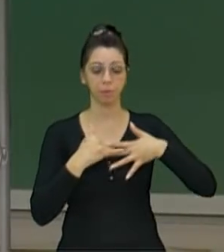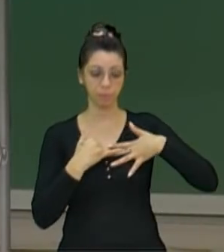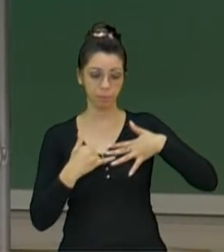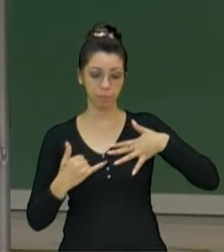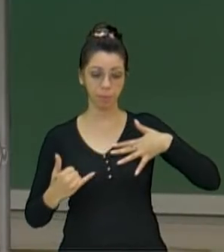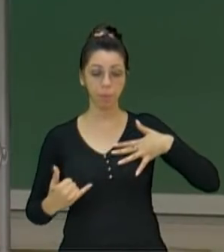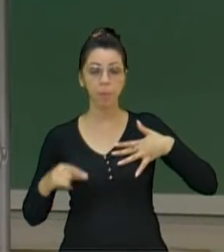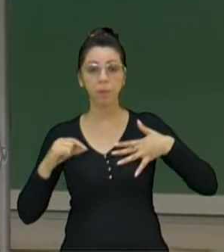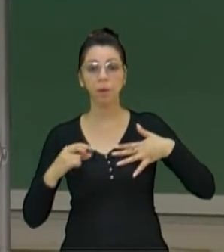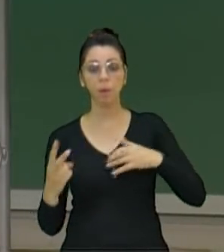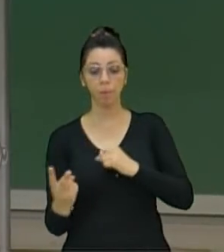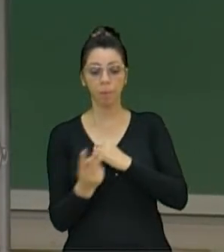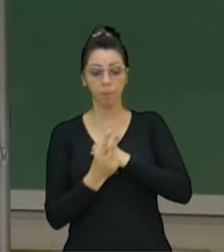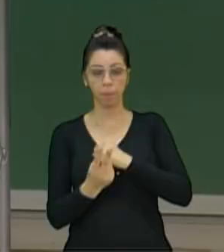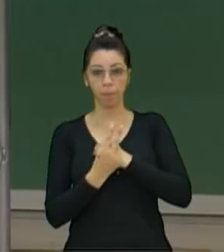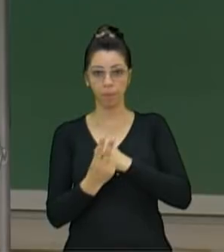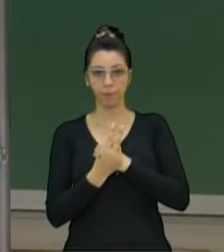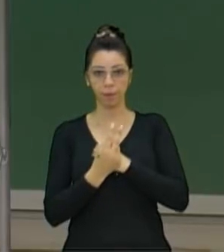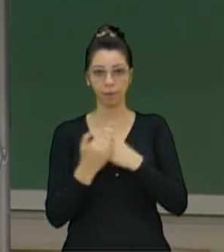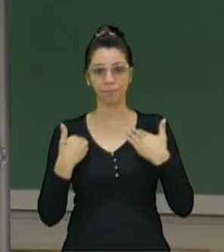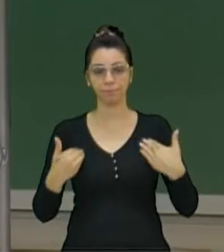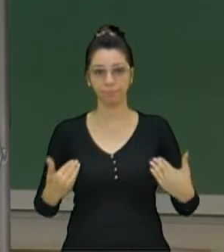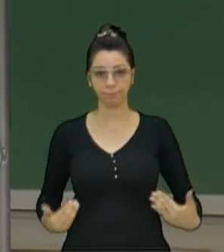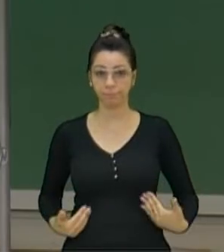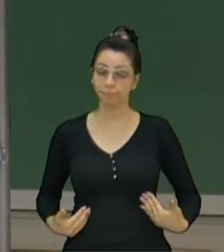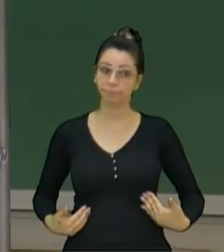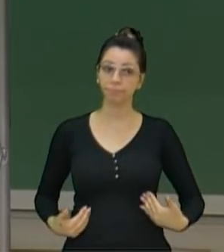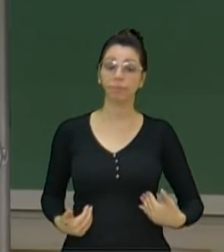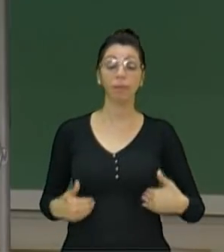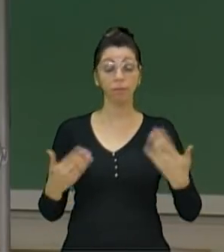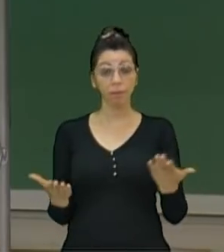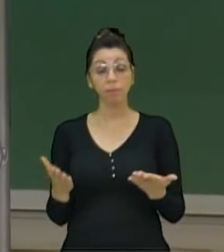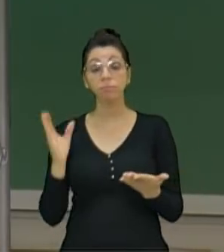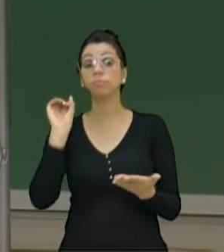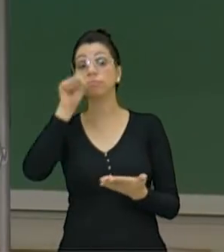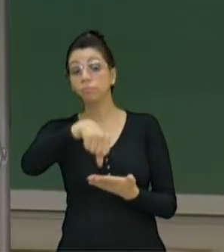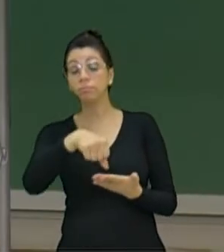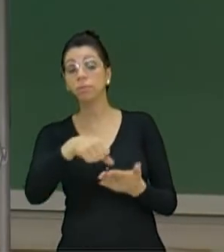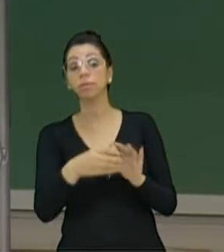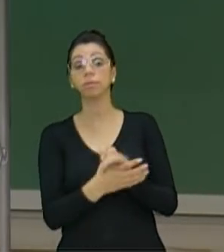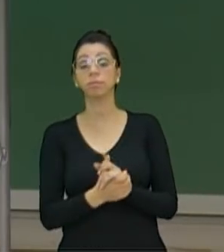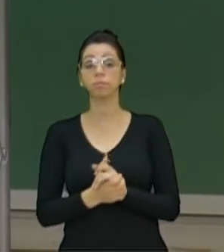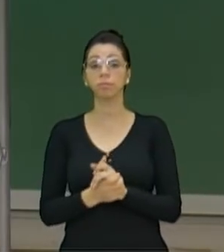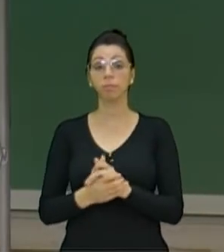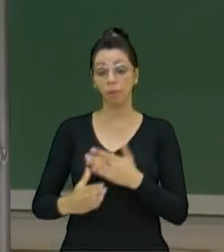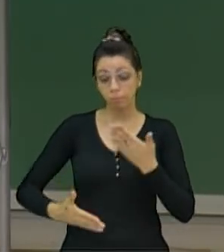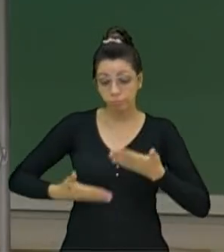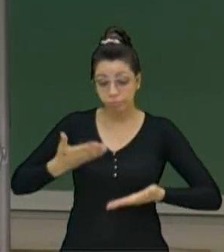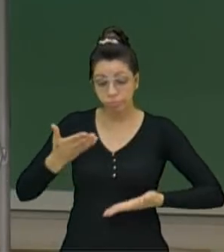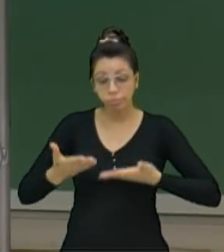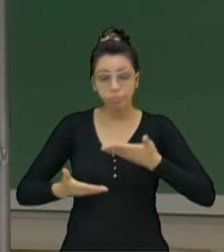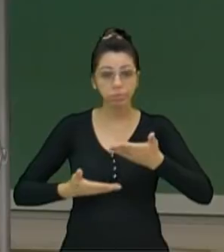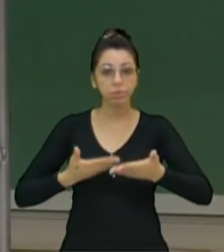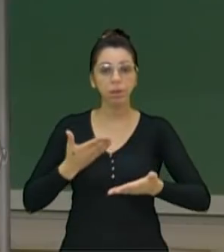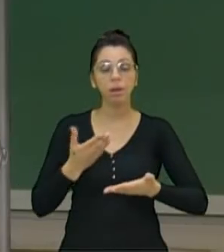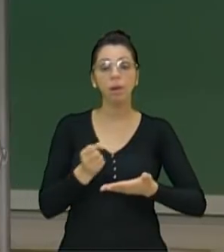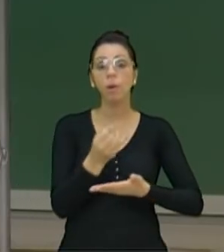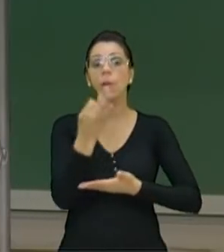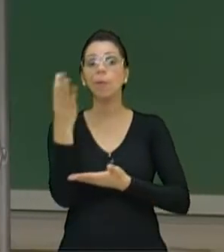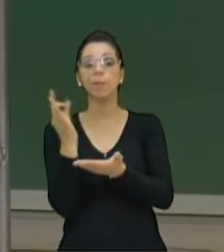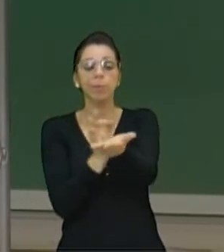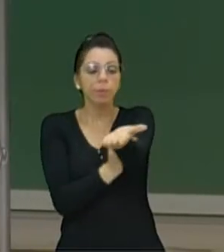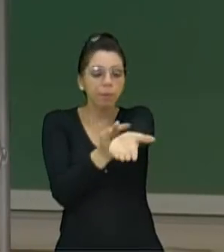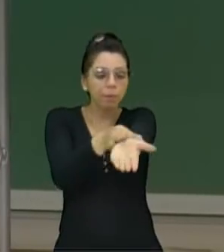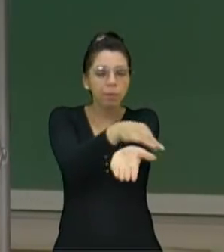na defesa do organismo, não foi? Então, sim, ele vai ajudar, tá? Alguns glóbulos brancos